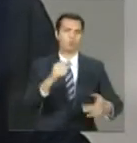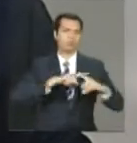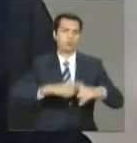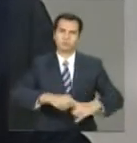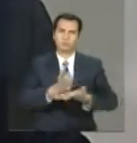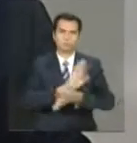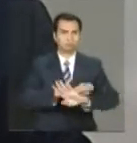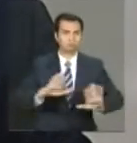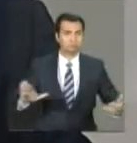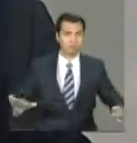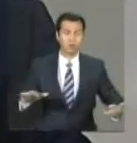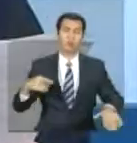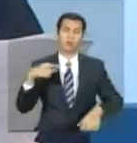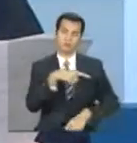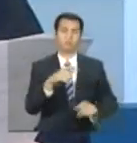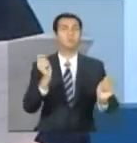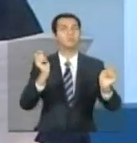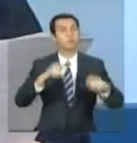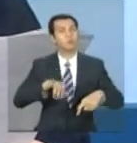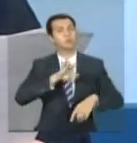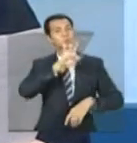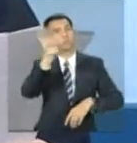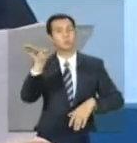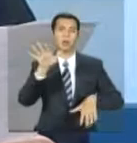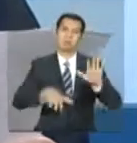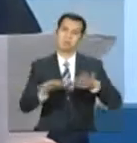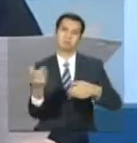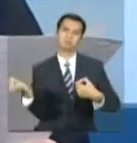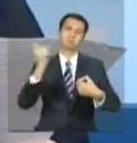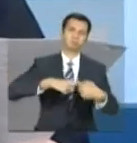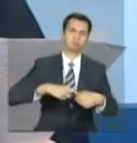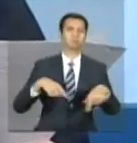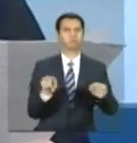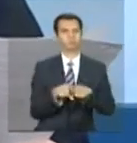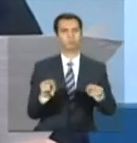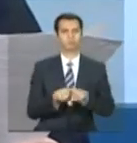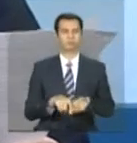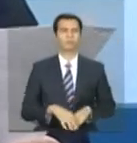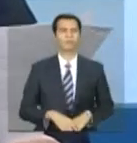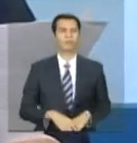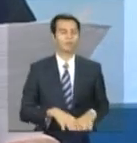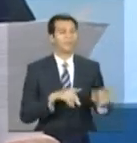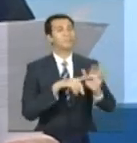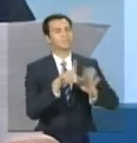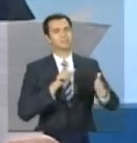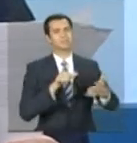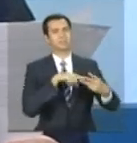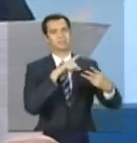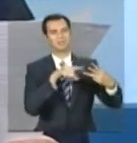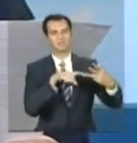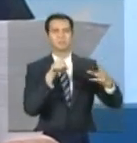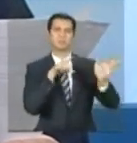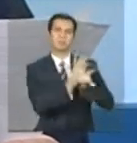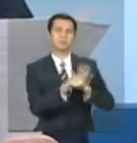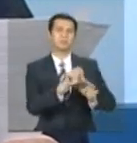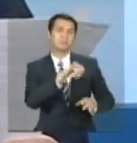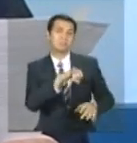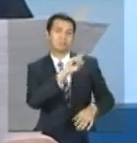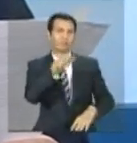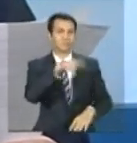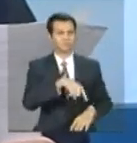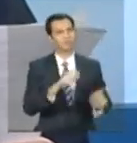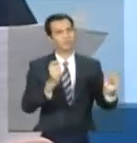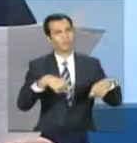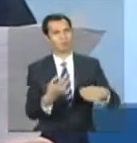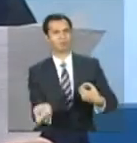situação, ter uma reversão de cancelamento e voltar ao programa. Ah, era justamente essa a pergunta subsequente, no caso de ter cancelado,